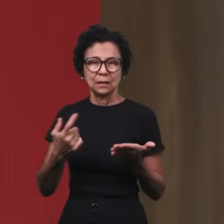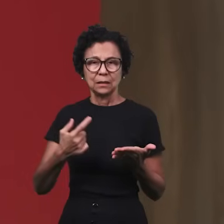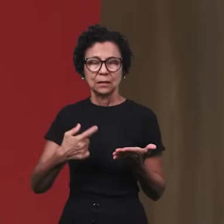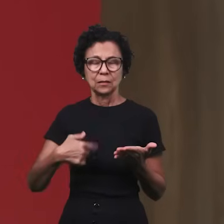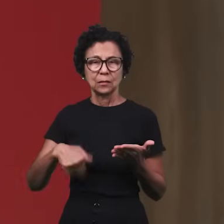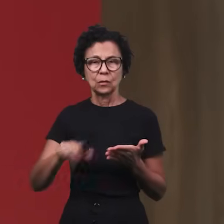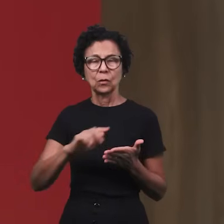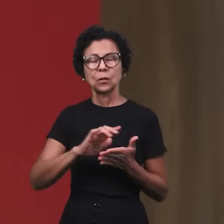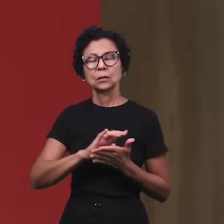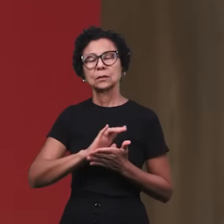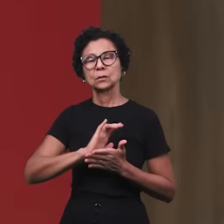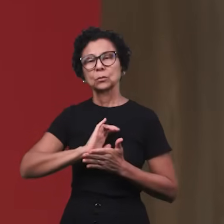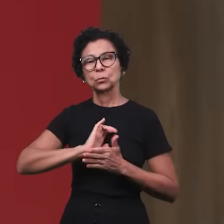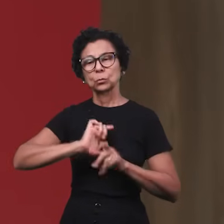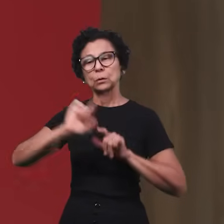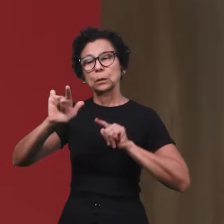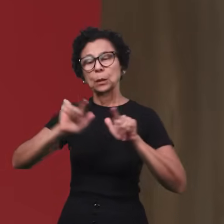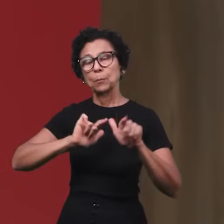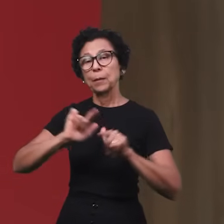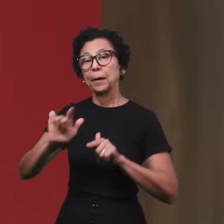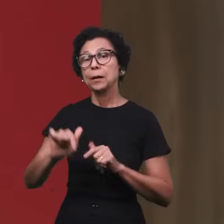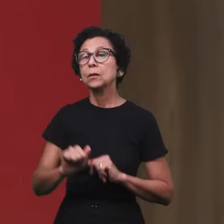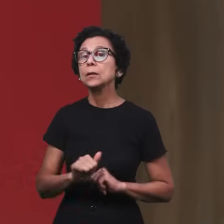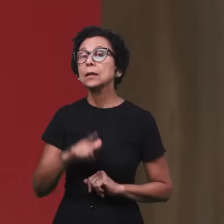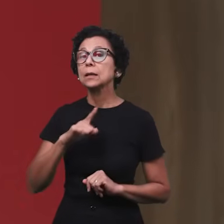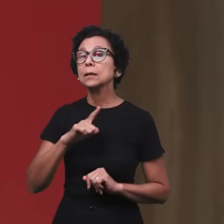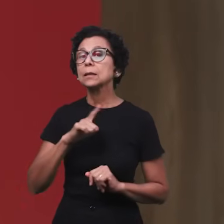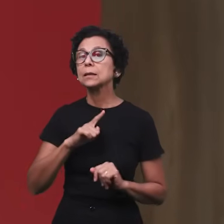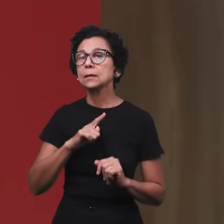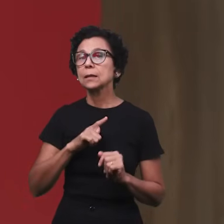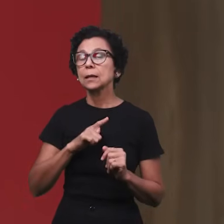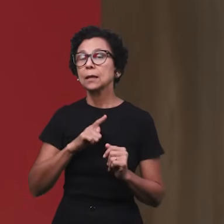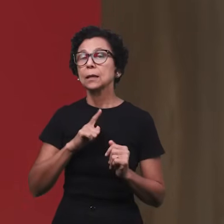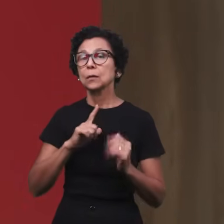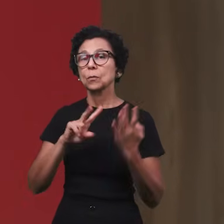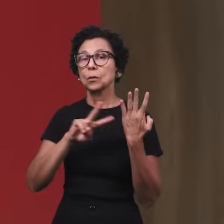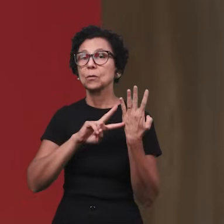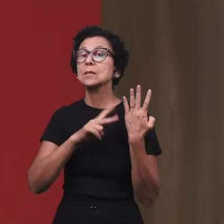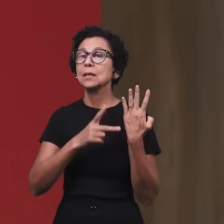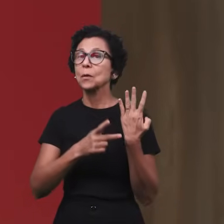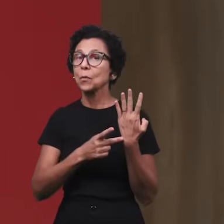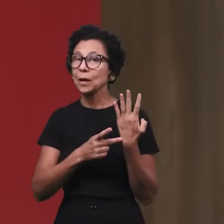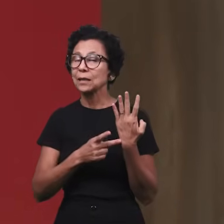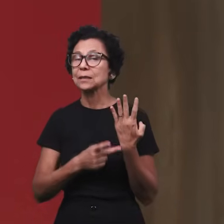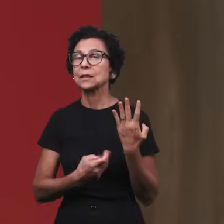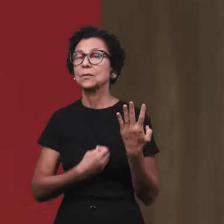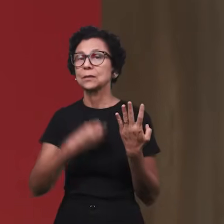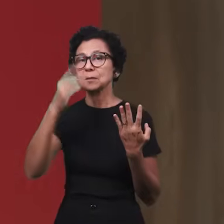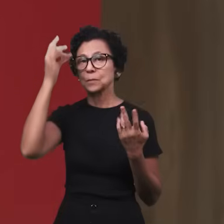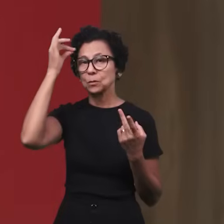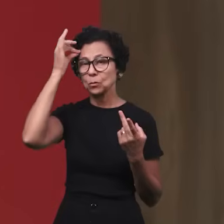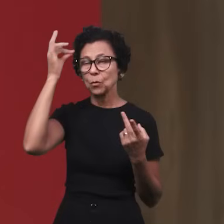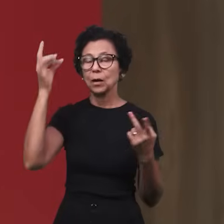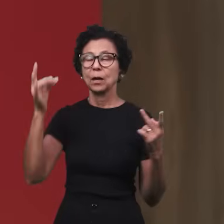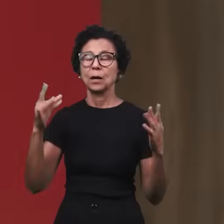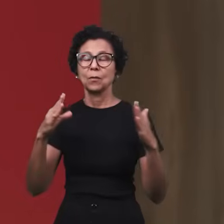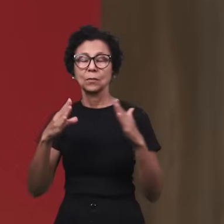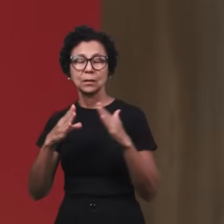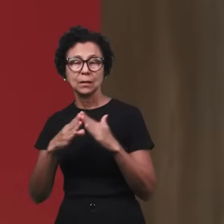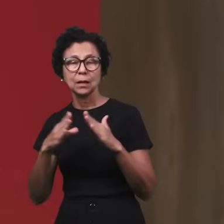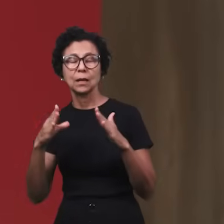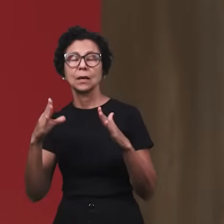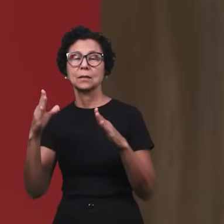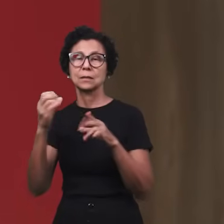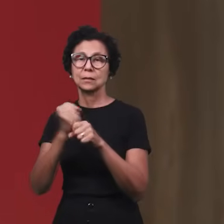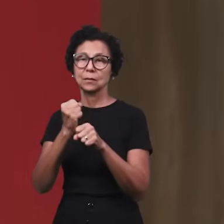nós fazemos, ela vai gerar fruto, né? O fruto para a vida espiritual, fruto para a nossa casa, né? Para a obra